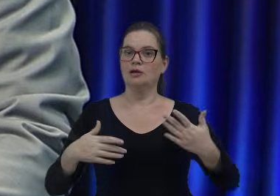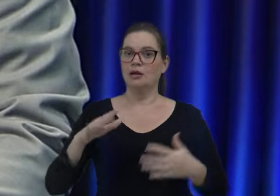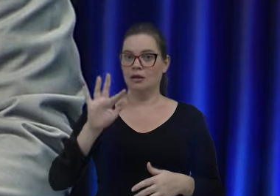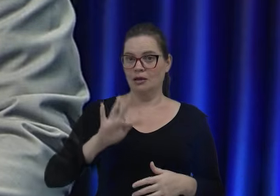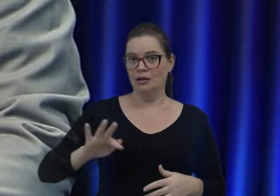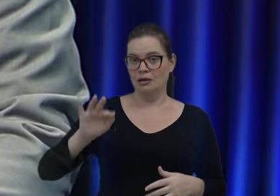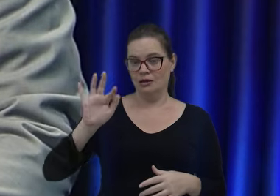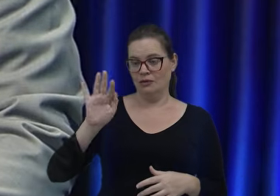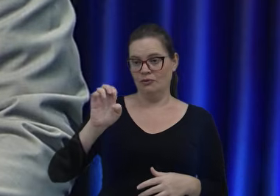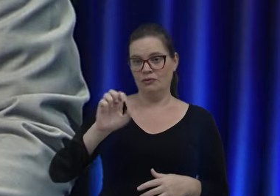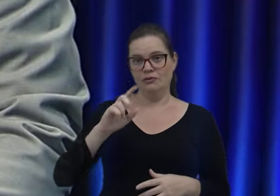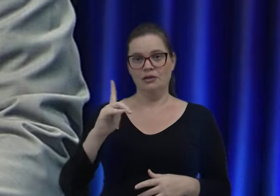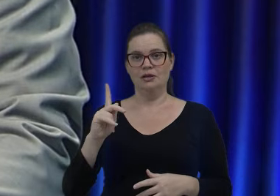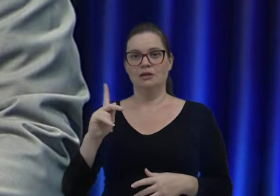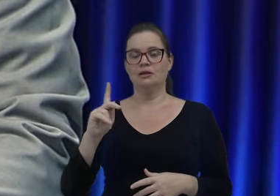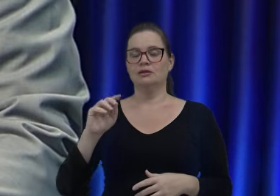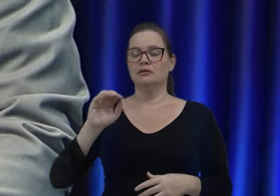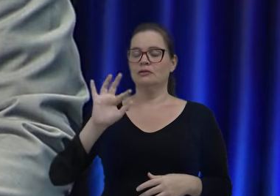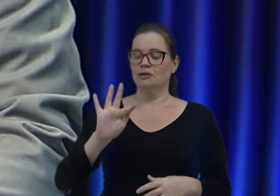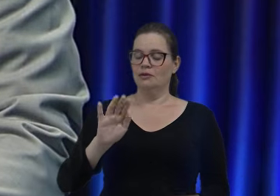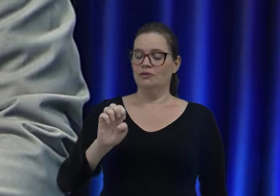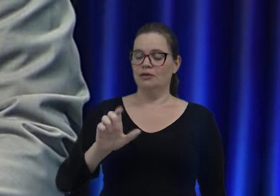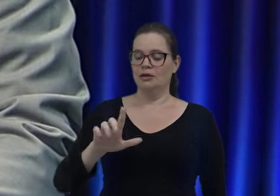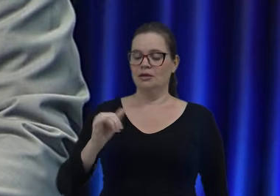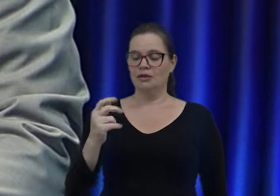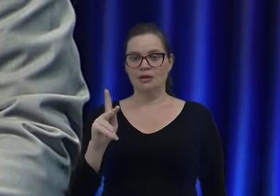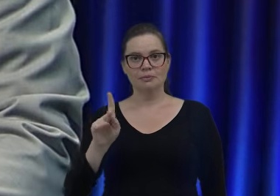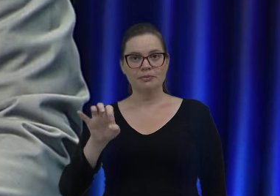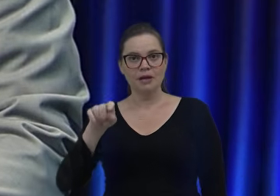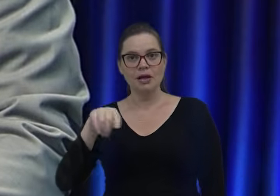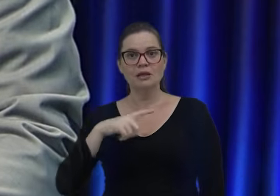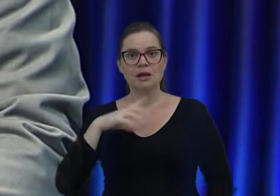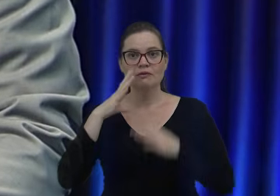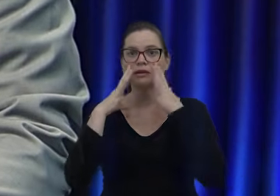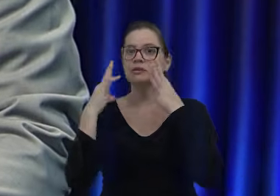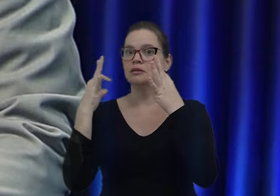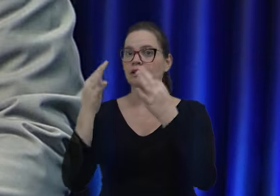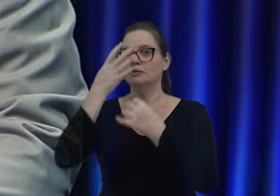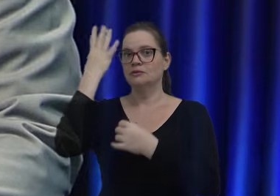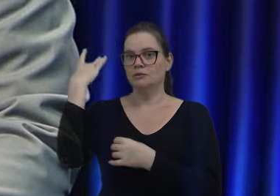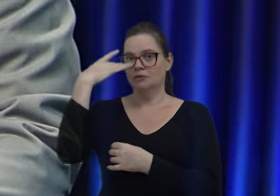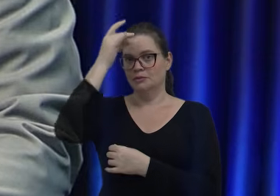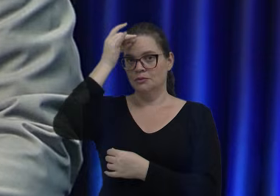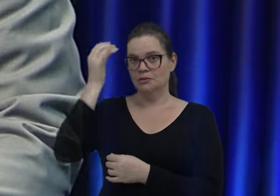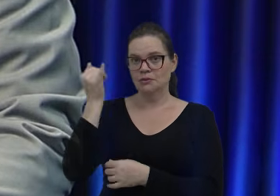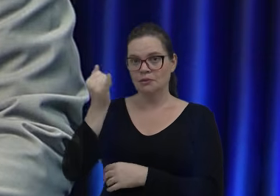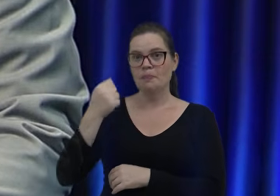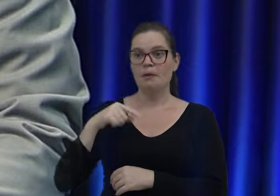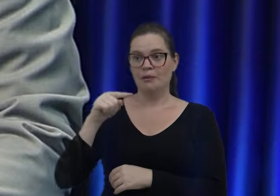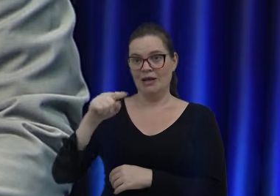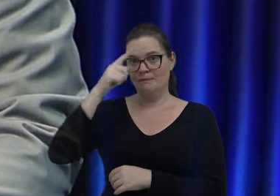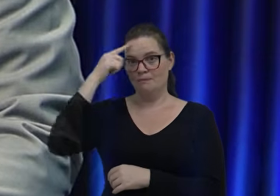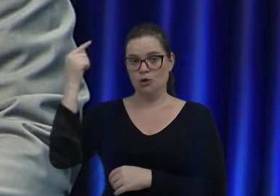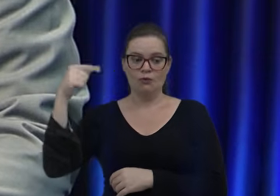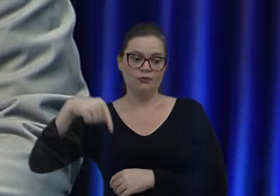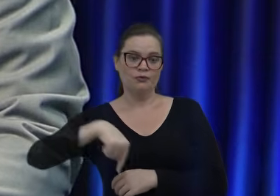muito atento a isso, porque o Espírito Santo o fez se aproximar do carro em que